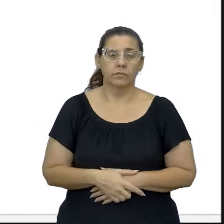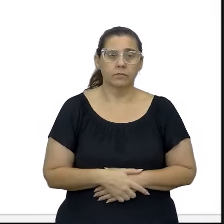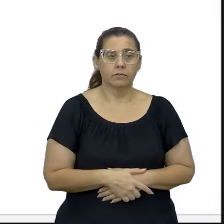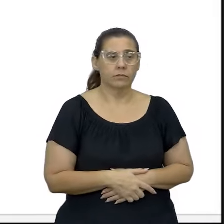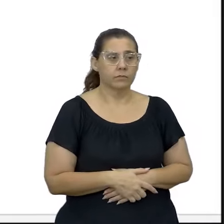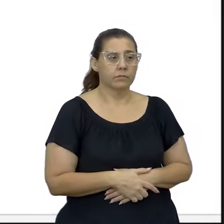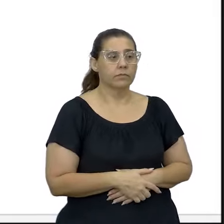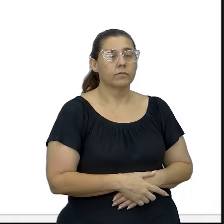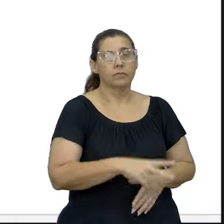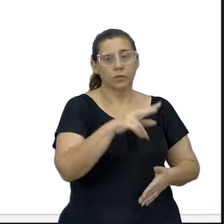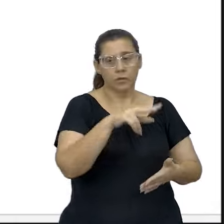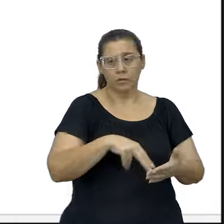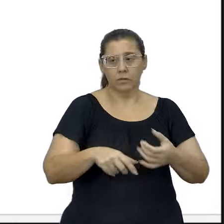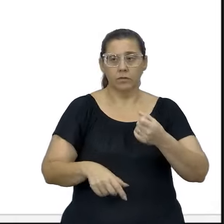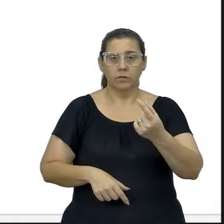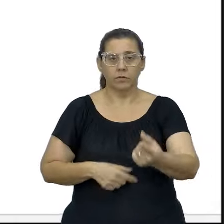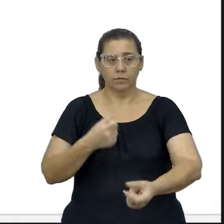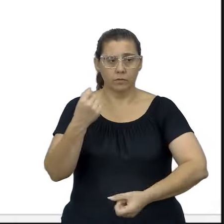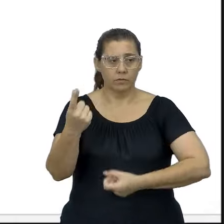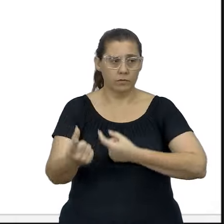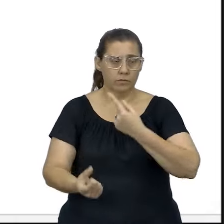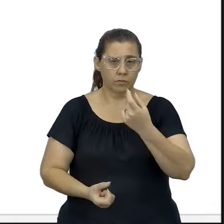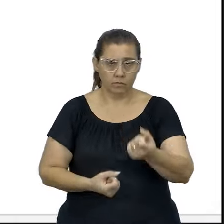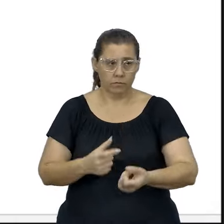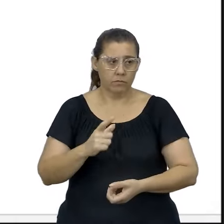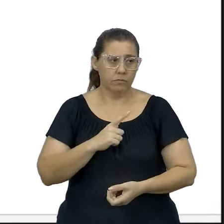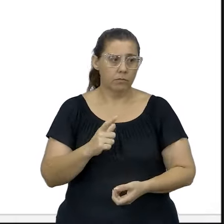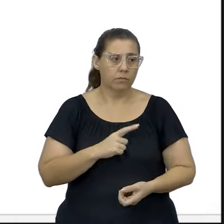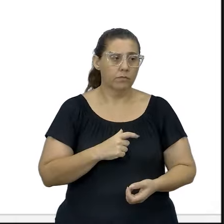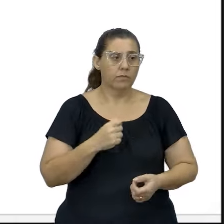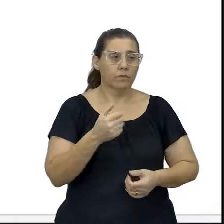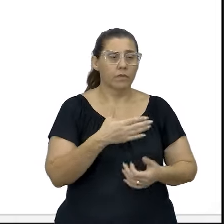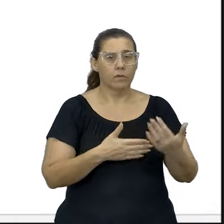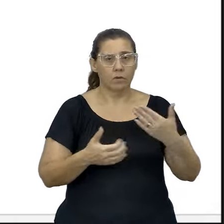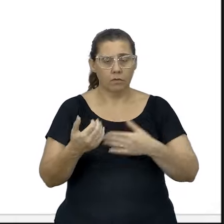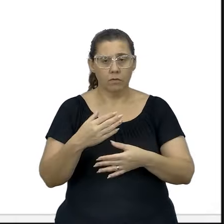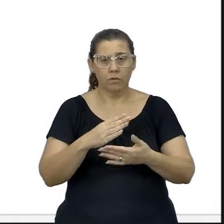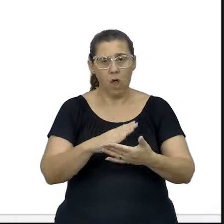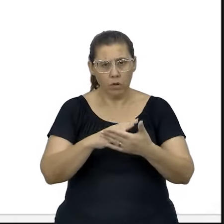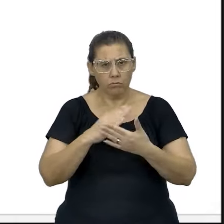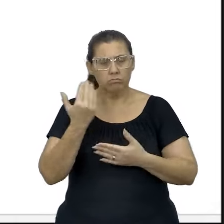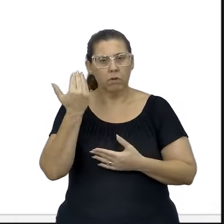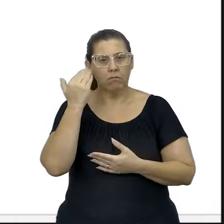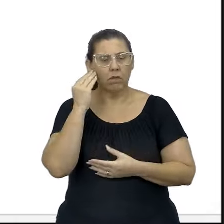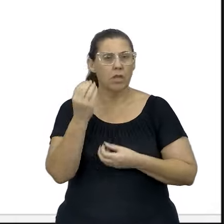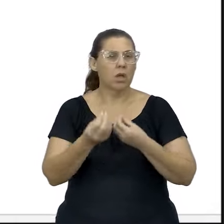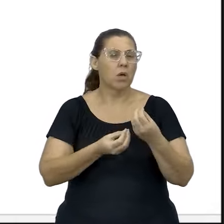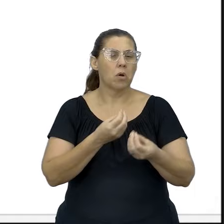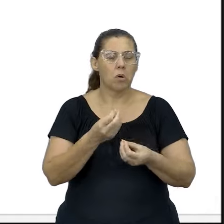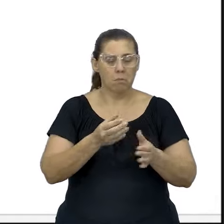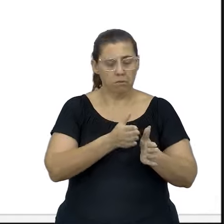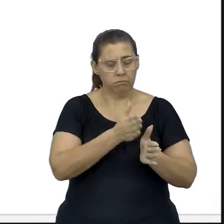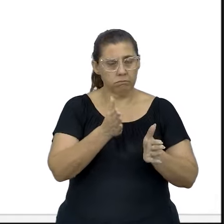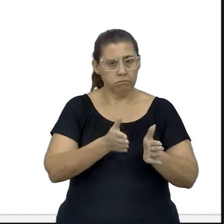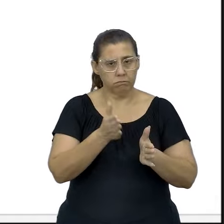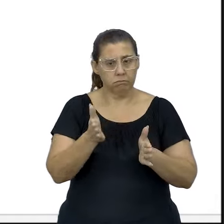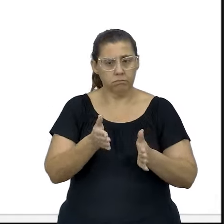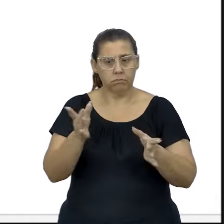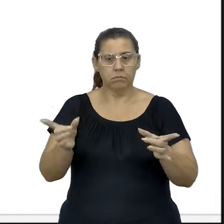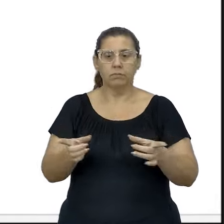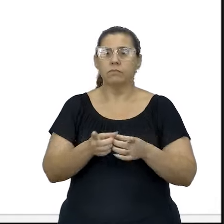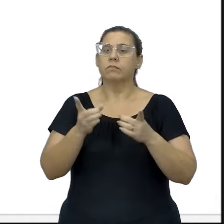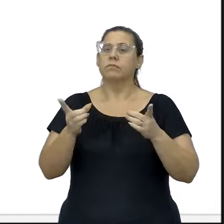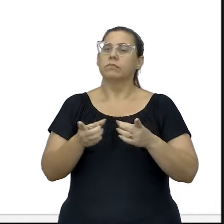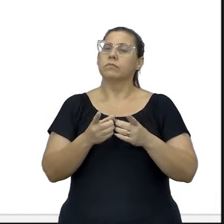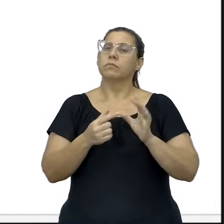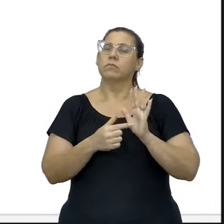que a leitura de algumas dessas habilidades que estão no slide, né, elas nos ajudam a compreender como essa sequência didática, ela